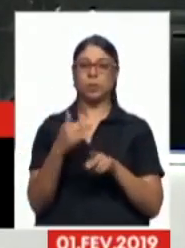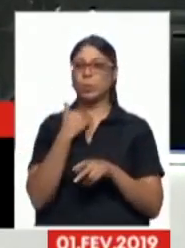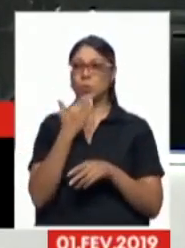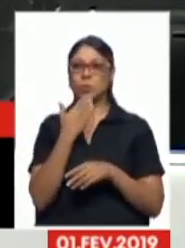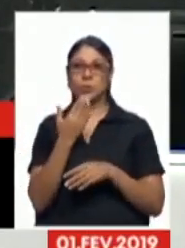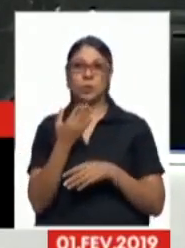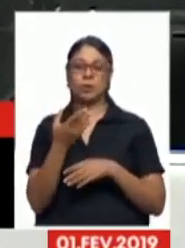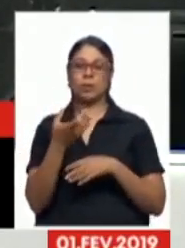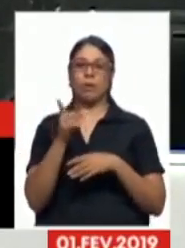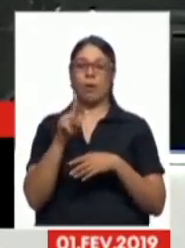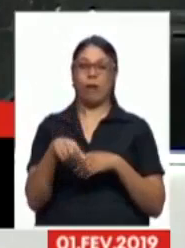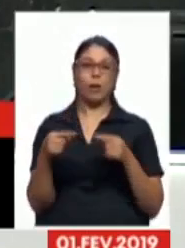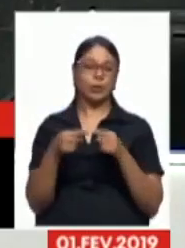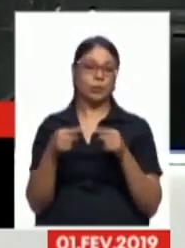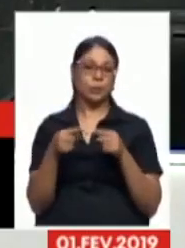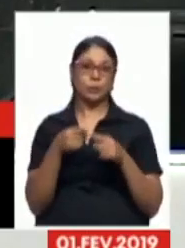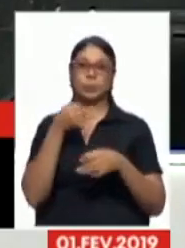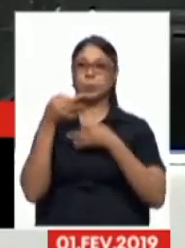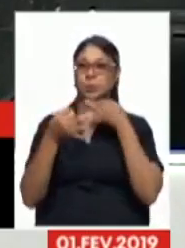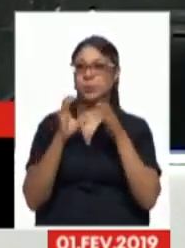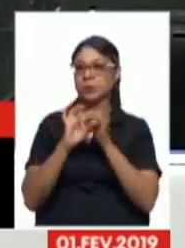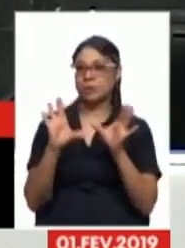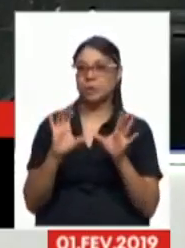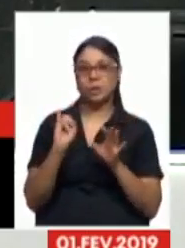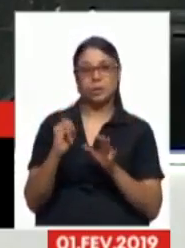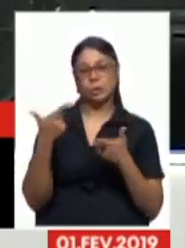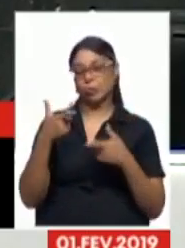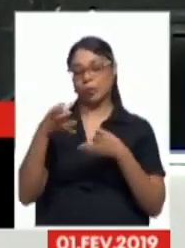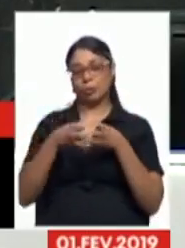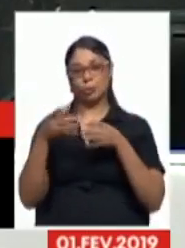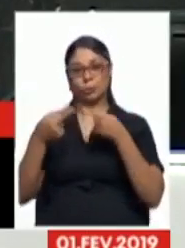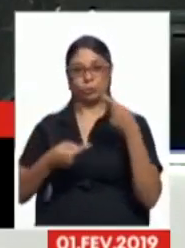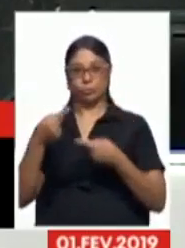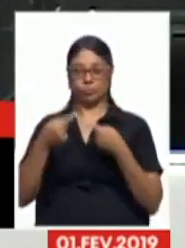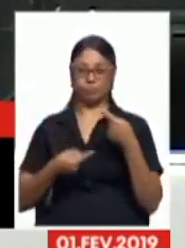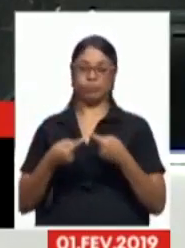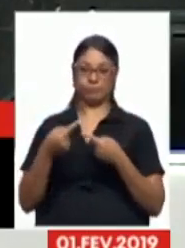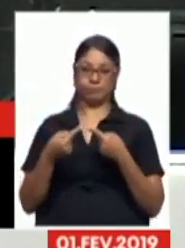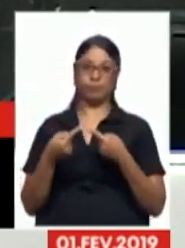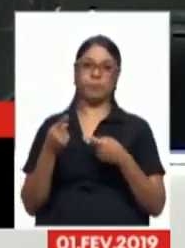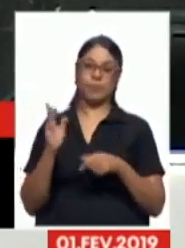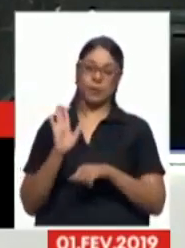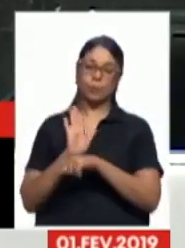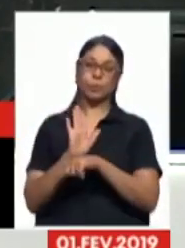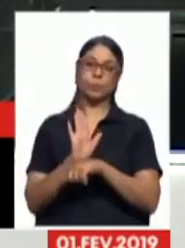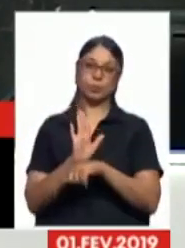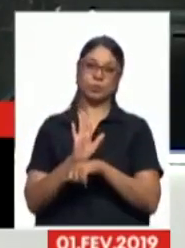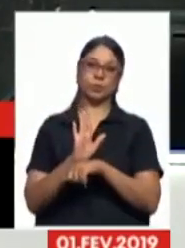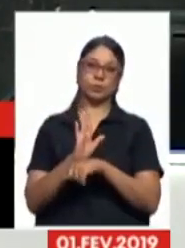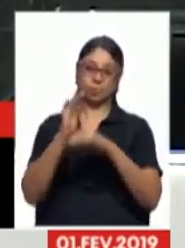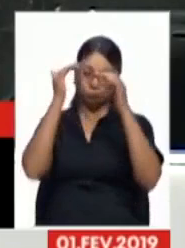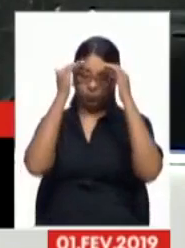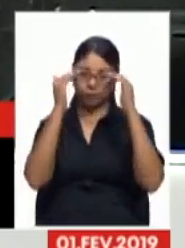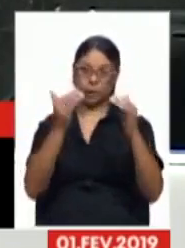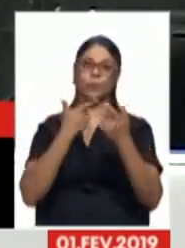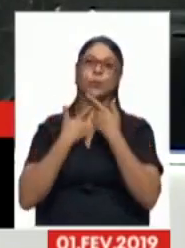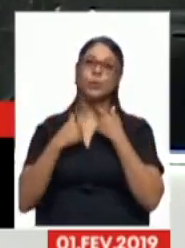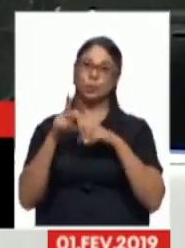democrático sem Parlamento. Verdadeira frente de resistência para fazer valer a vontade da